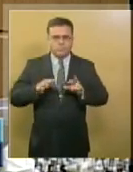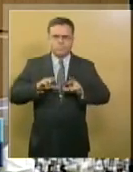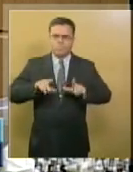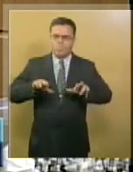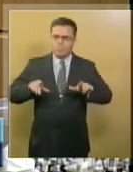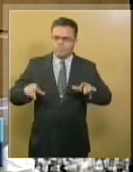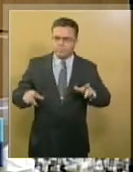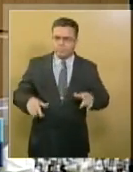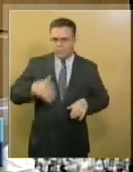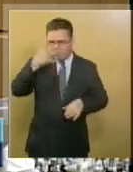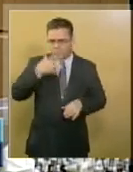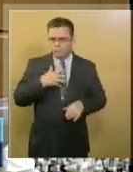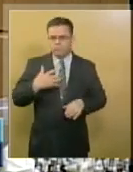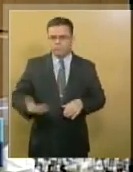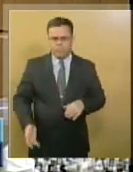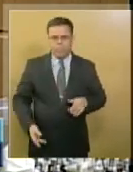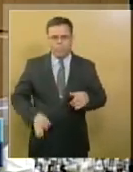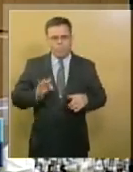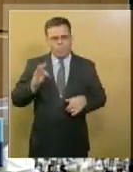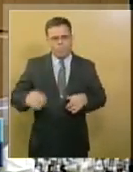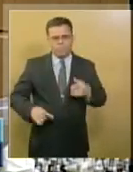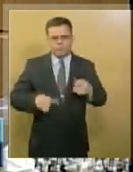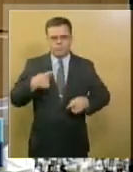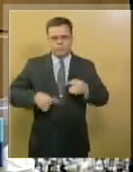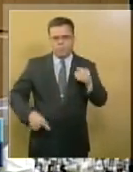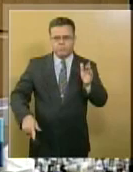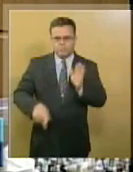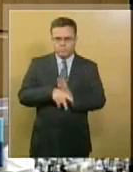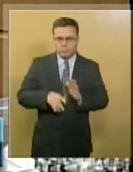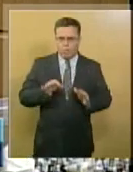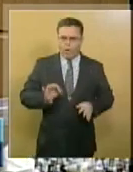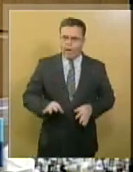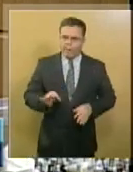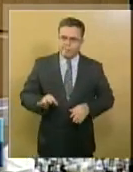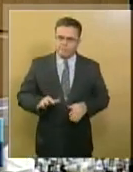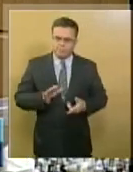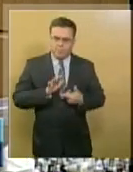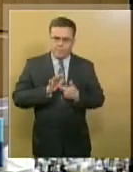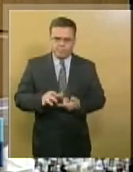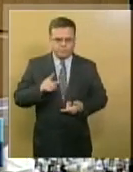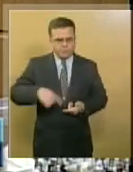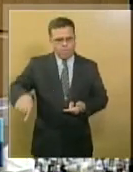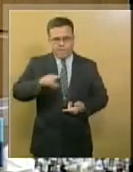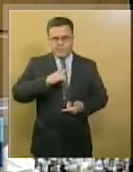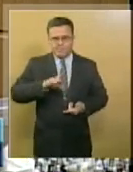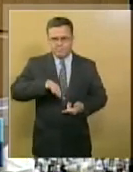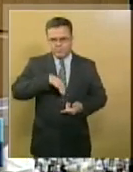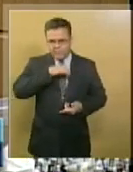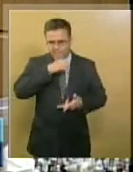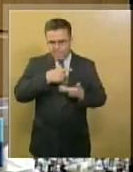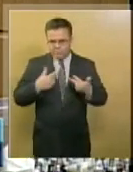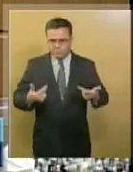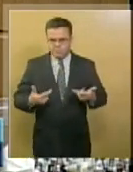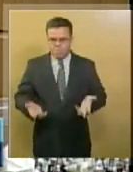sério, com todas as políticas públicas pertinentes, transformando esses animais em geradores de renda.